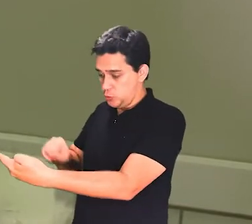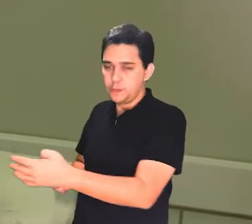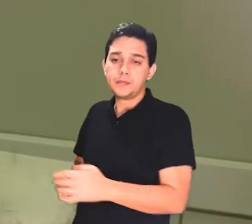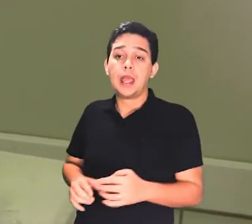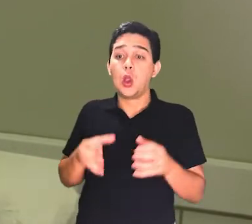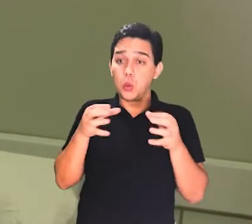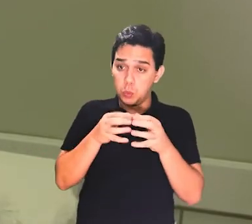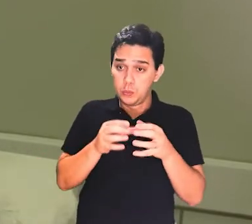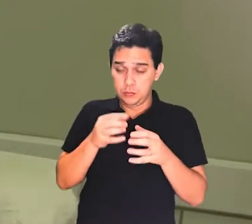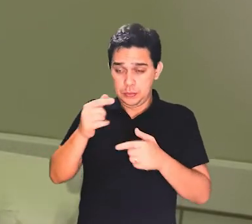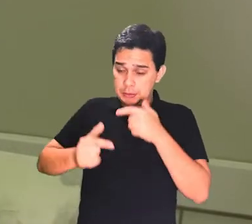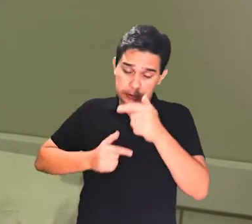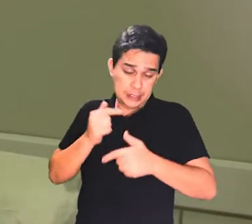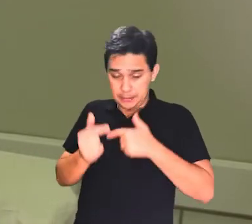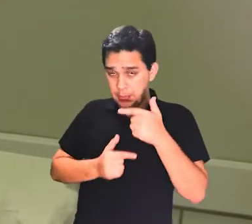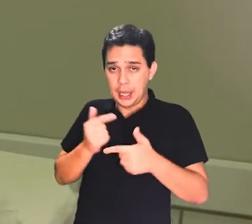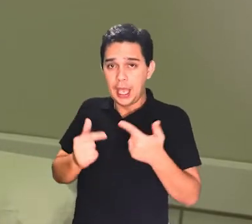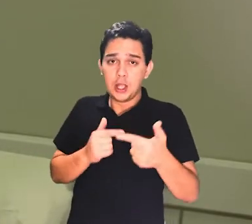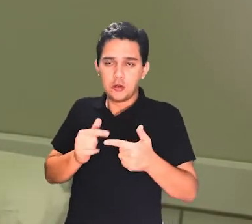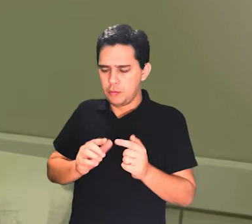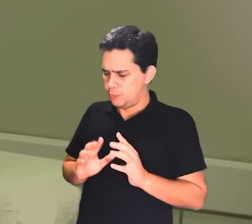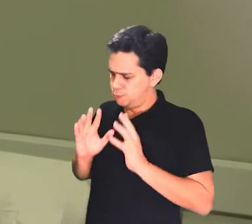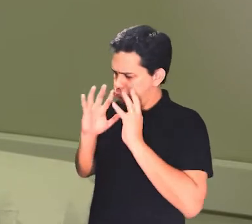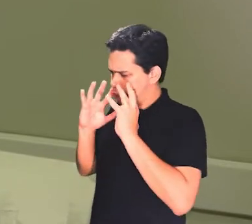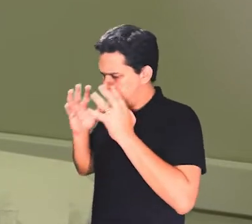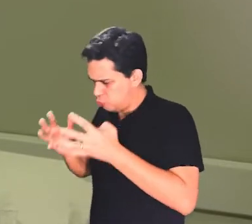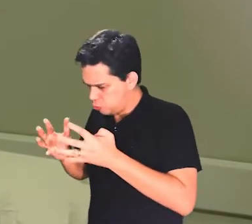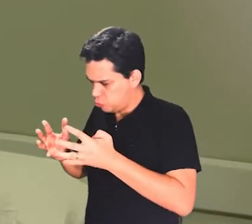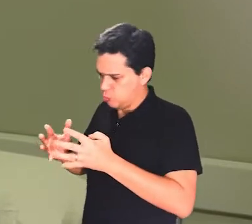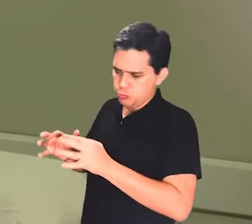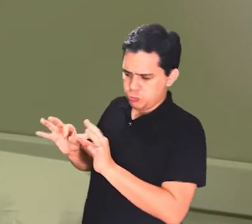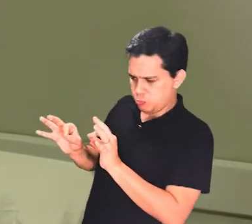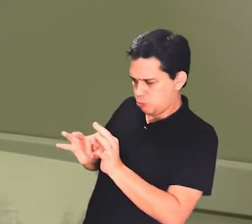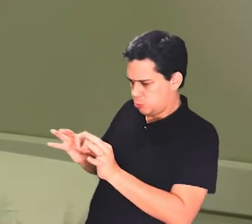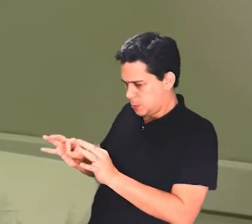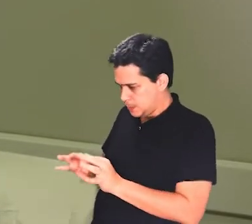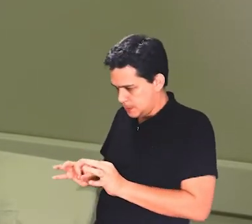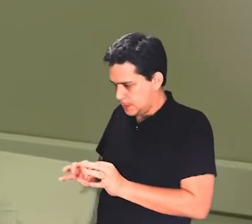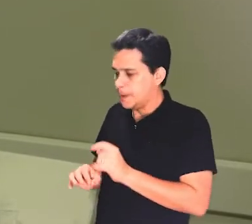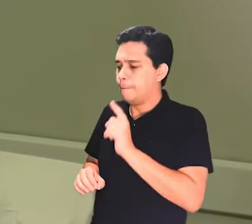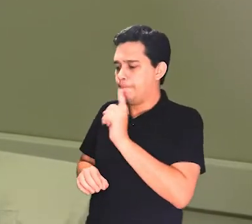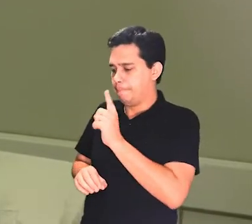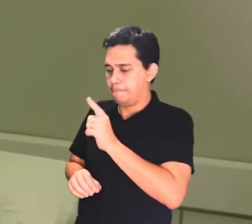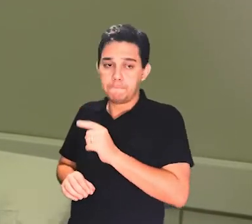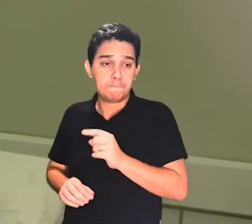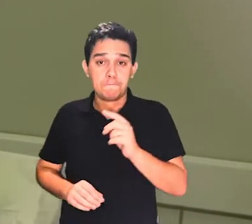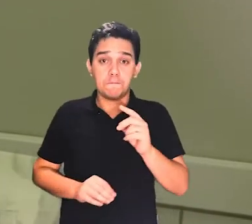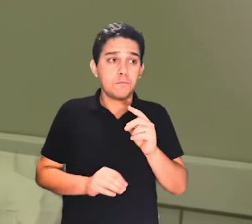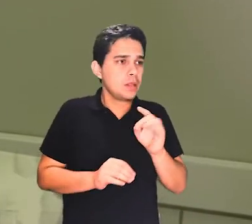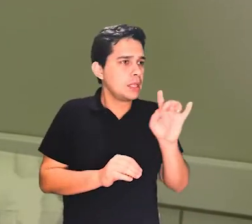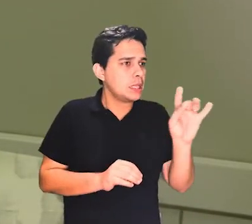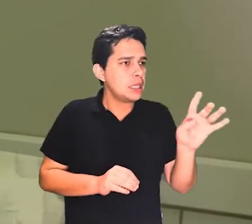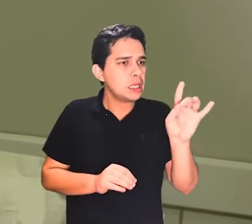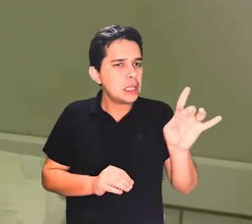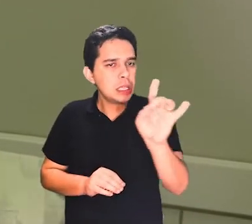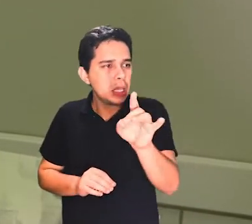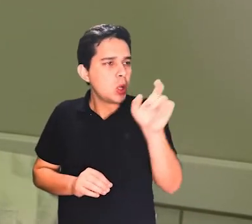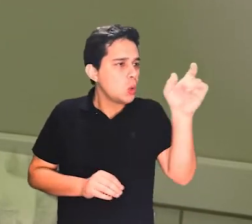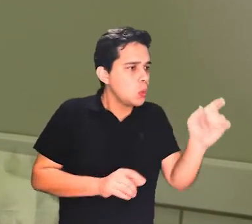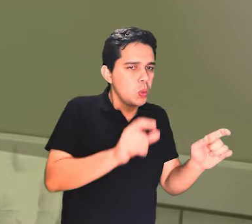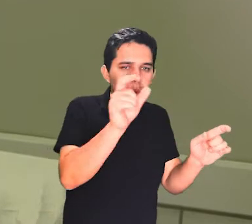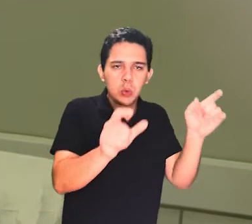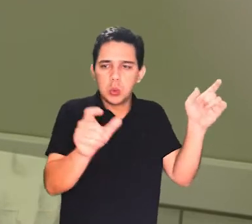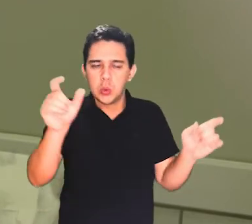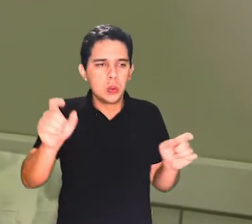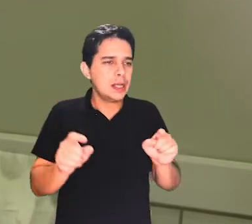detalhes de cada instituição, né? E, em articulação com a tutela individual, providenciar tudo que é necessário